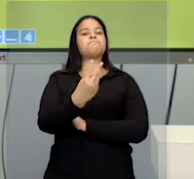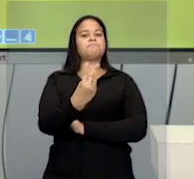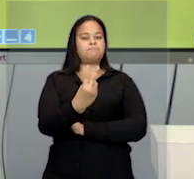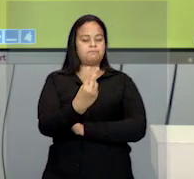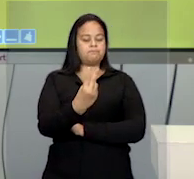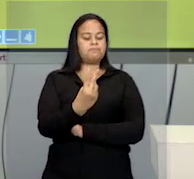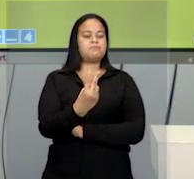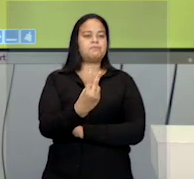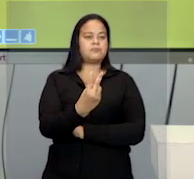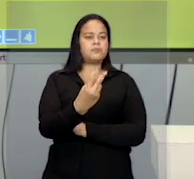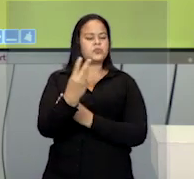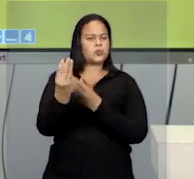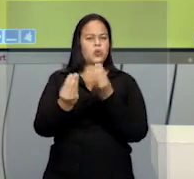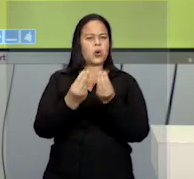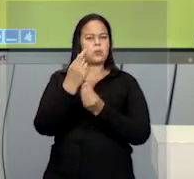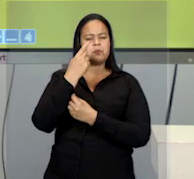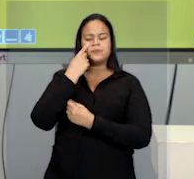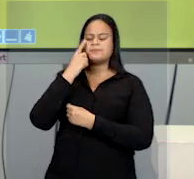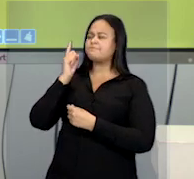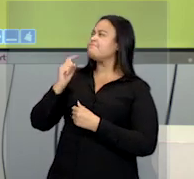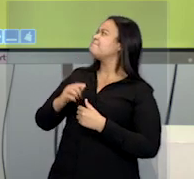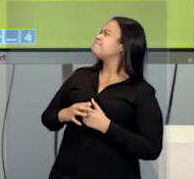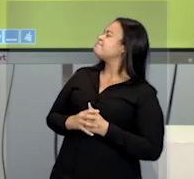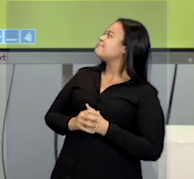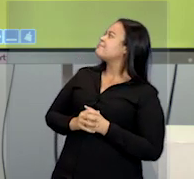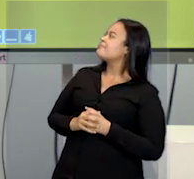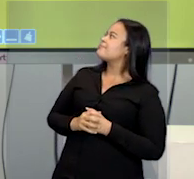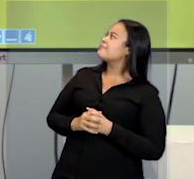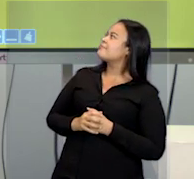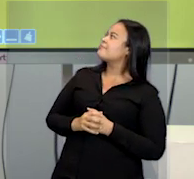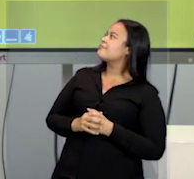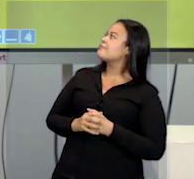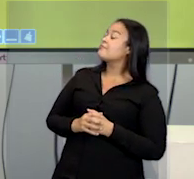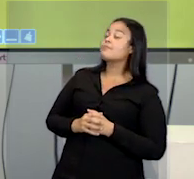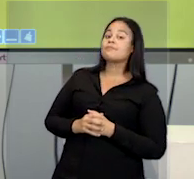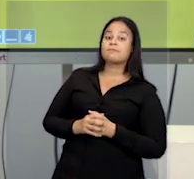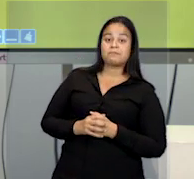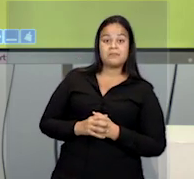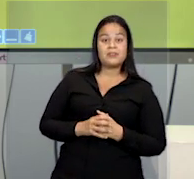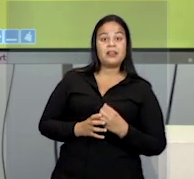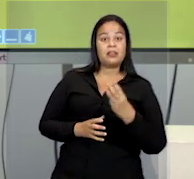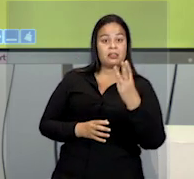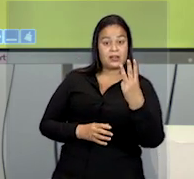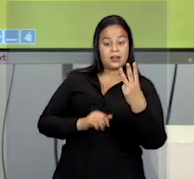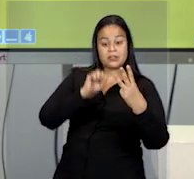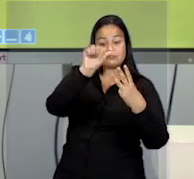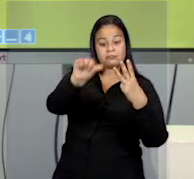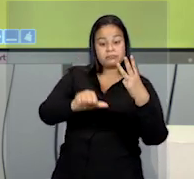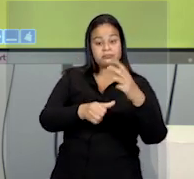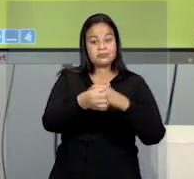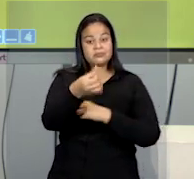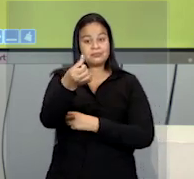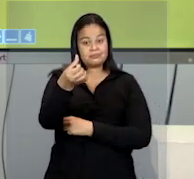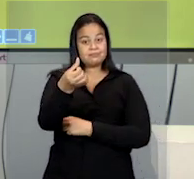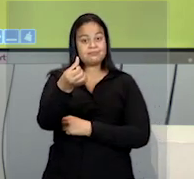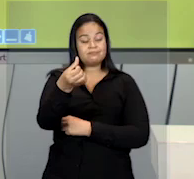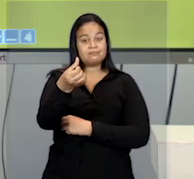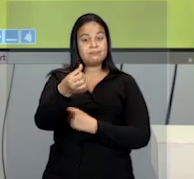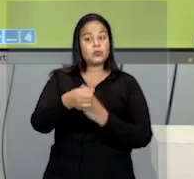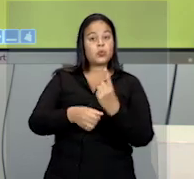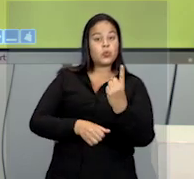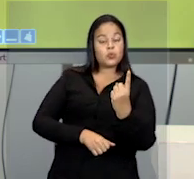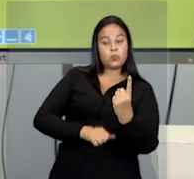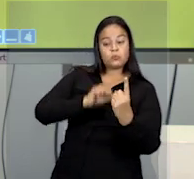tudo aqui por 2. Tudo aqui. Então aqui era 3, vai virar 6. Aqui era 1, vai